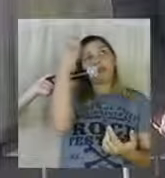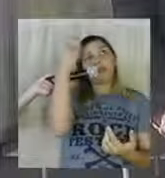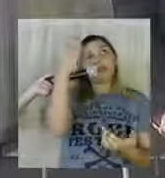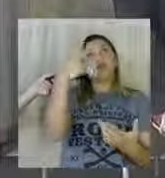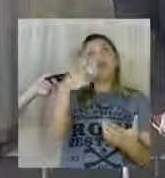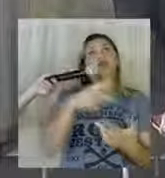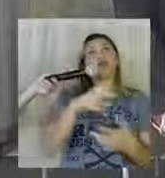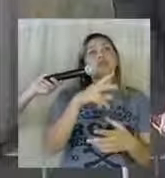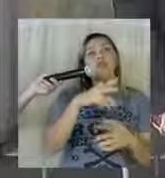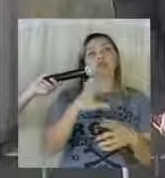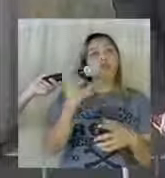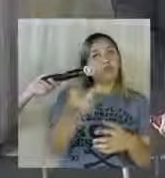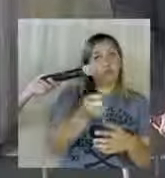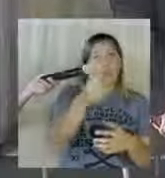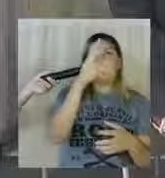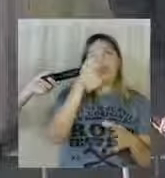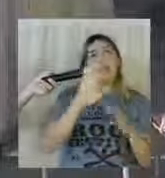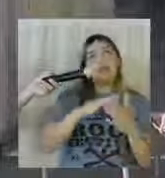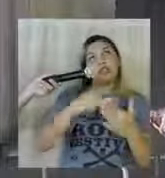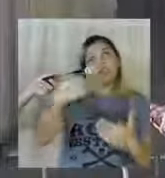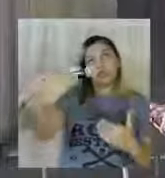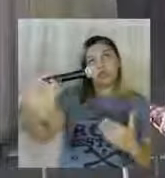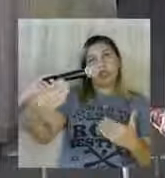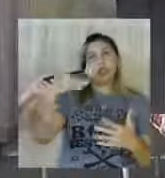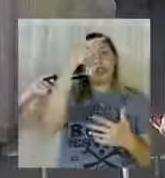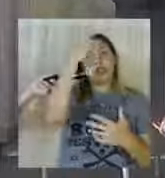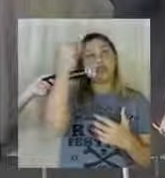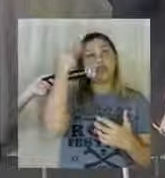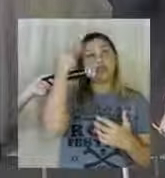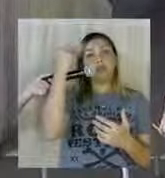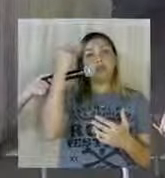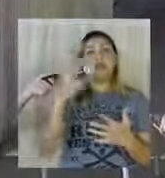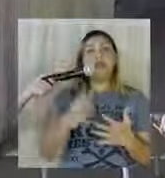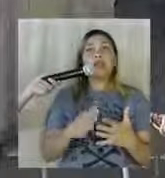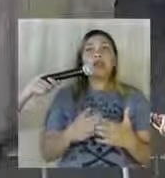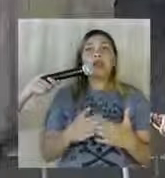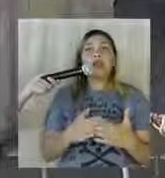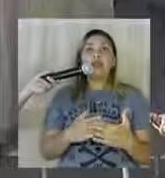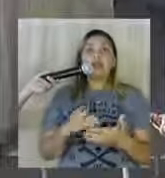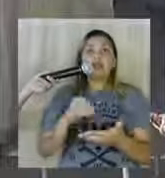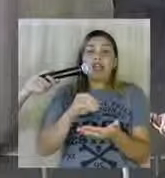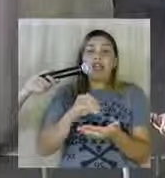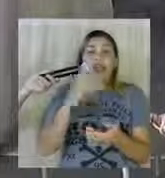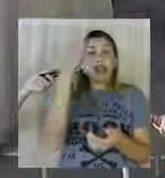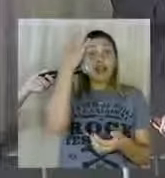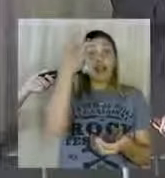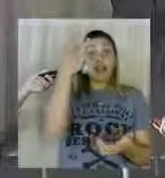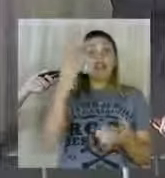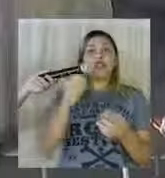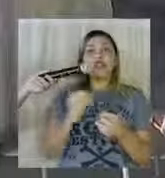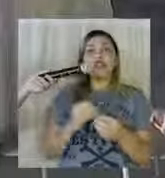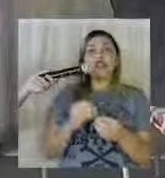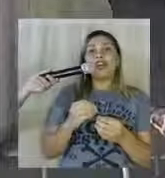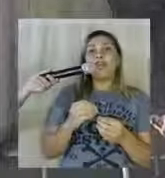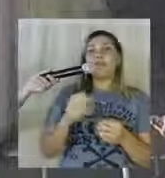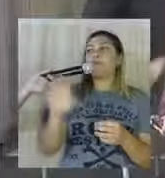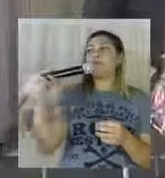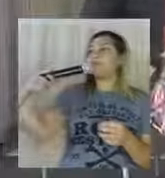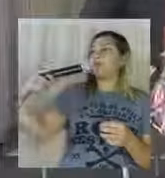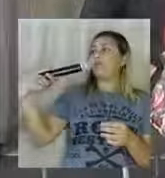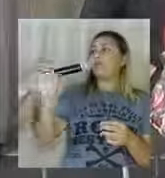As prefeituras todas, a grande maioria das prefeituras, elas acham que